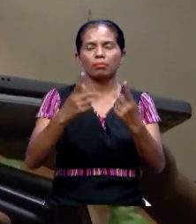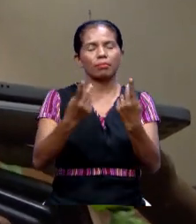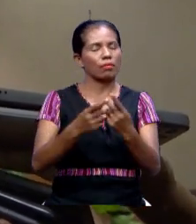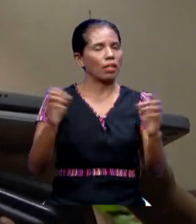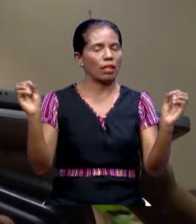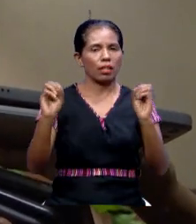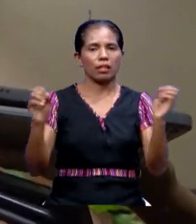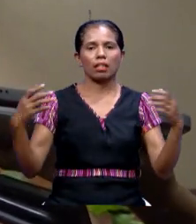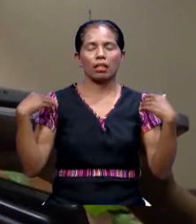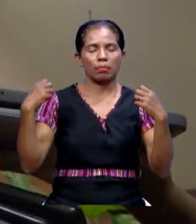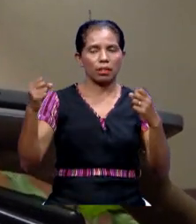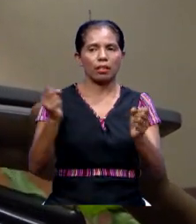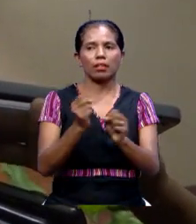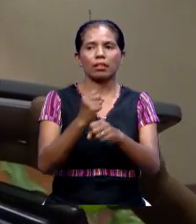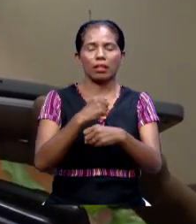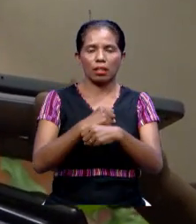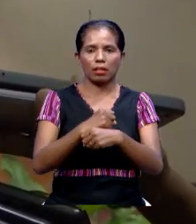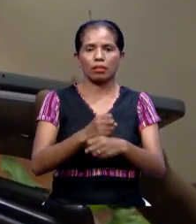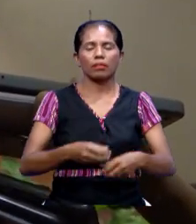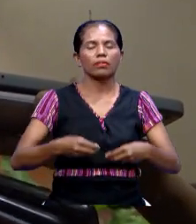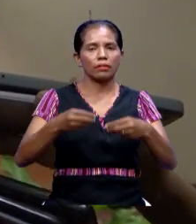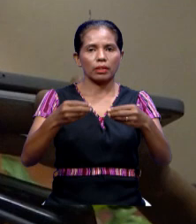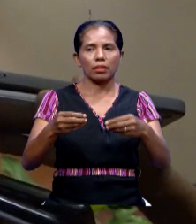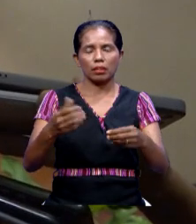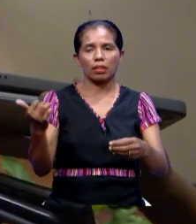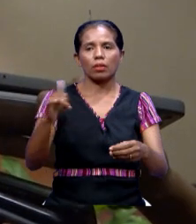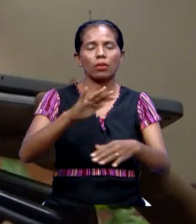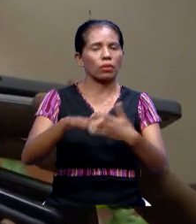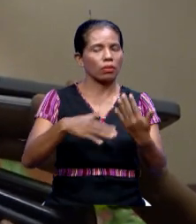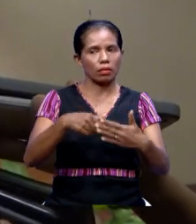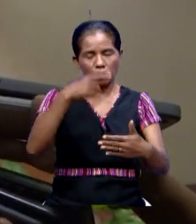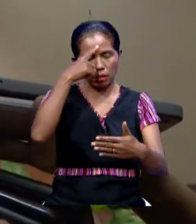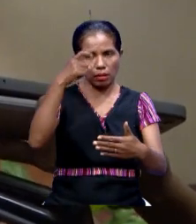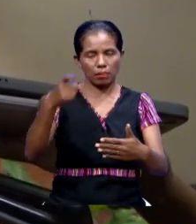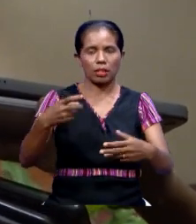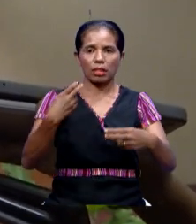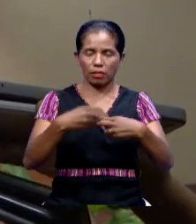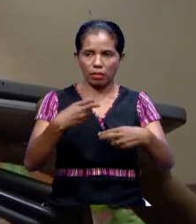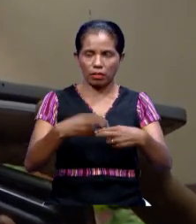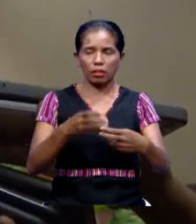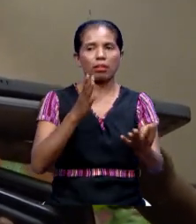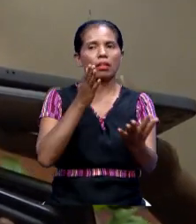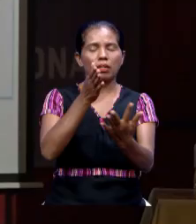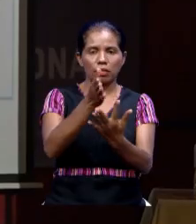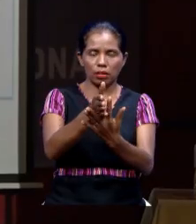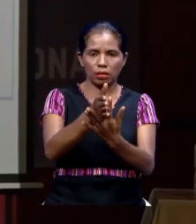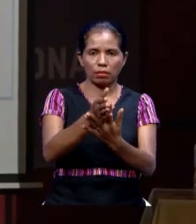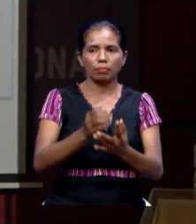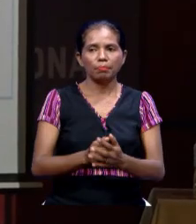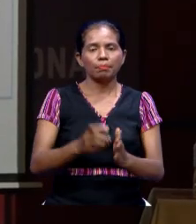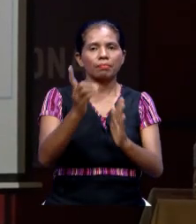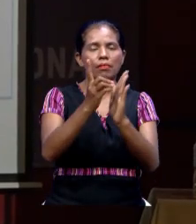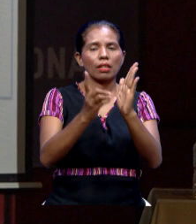pit halo desenvol halo ne obra. Ser ni hoto tamba iha balu iha dificuldade atu acesso pa. Dado